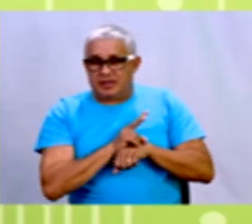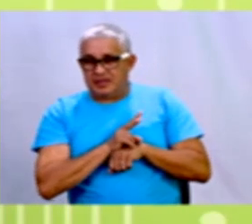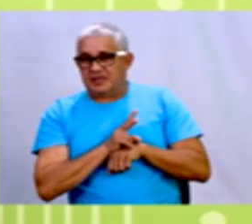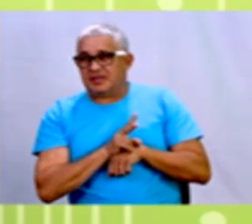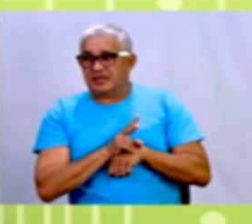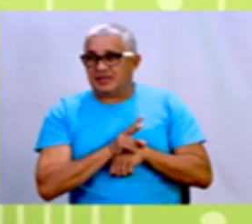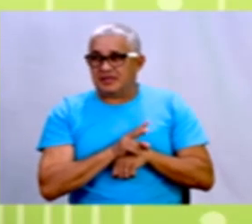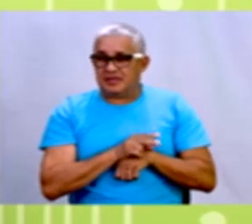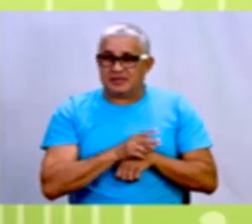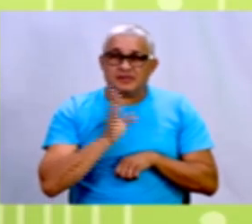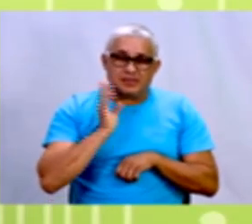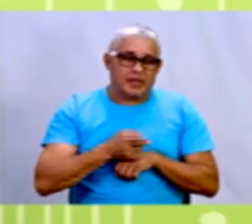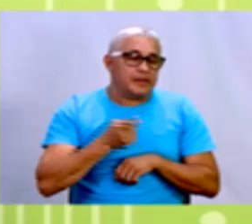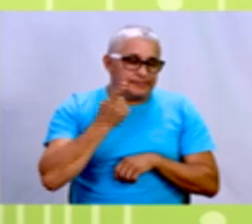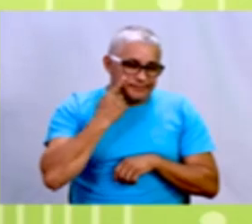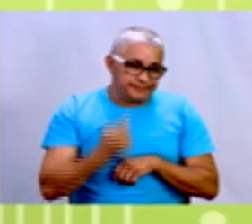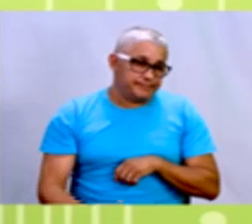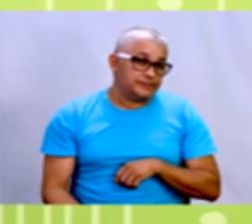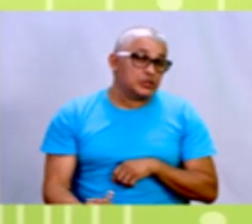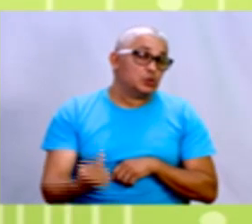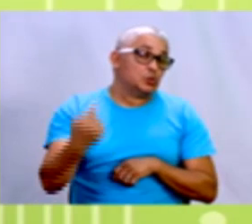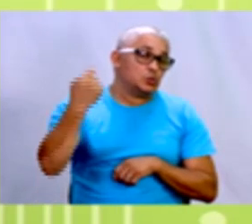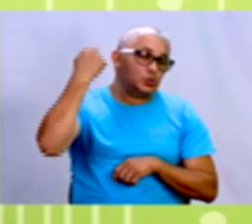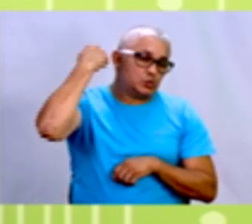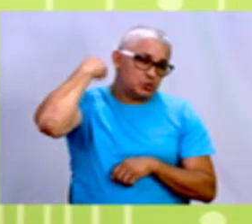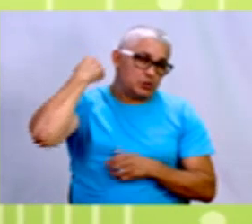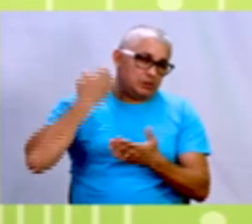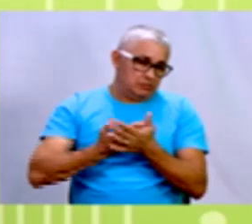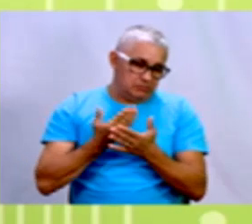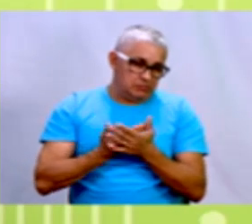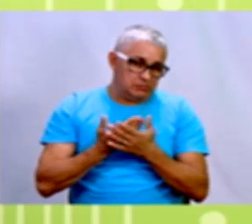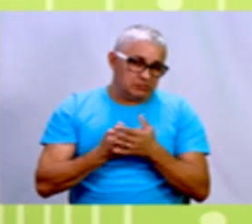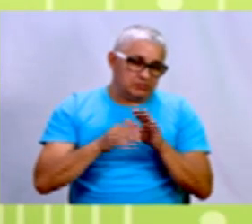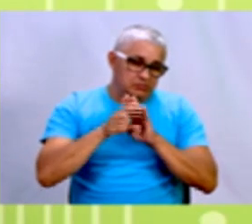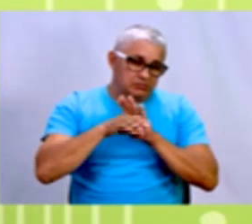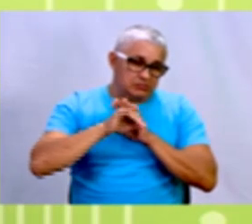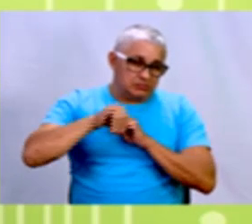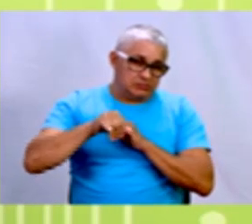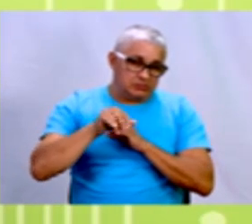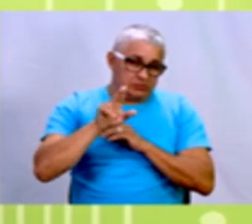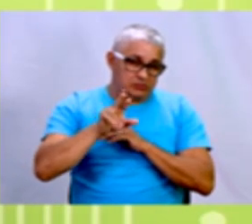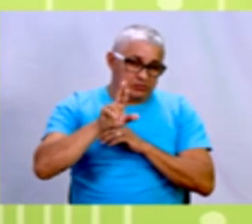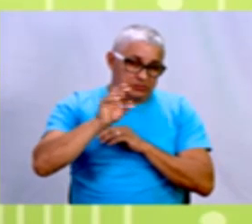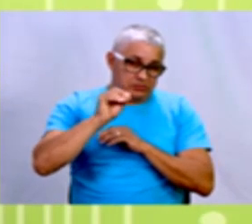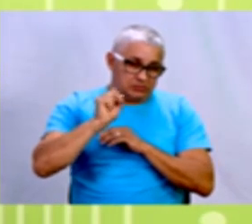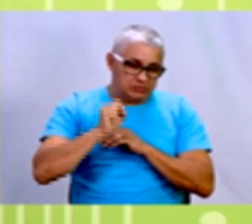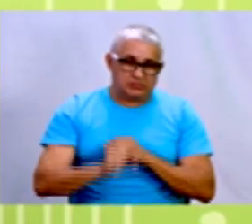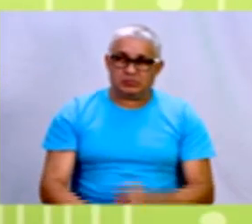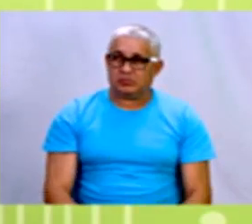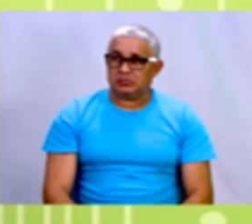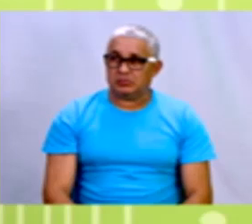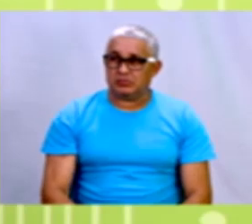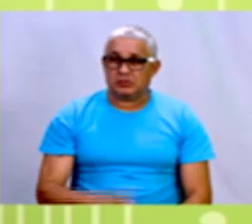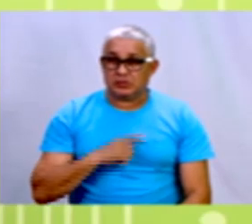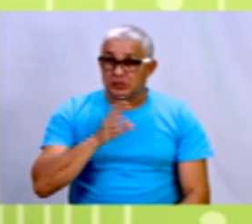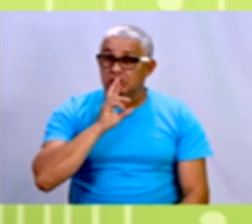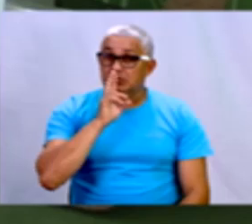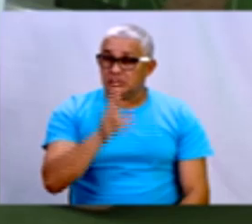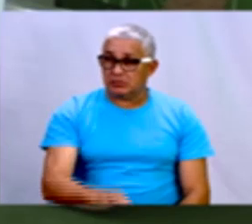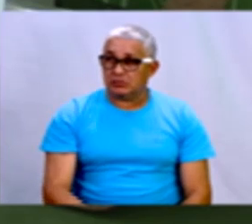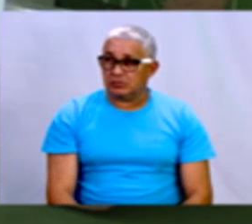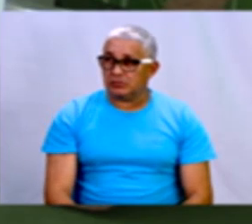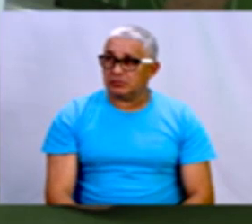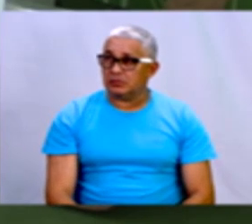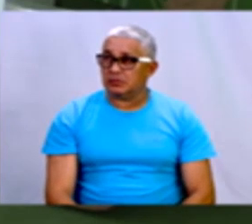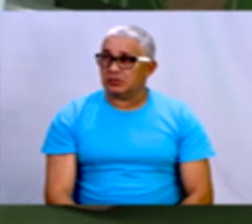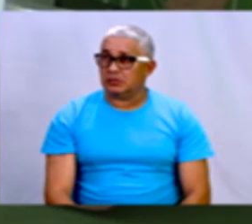Então, a gente já viu isso lá nas aulas passadas, conceituando os juros, tá, pessoal? Tivemos respostas dessa questão?